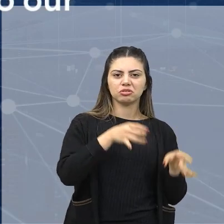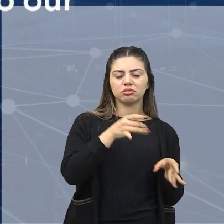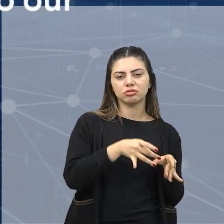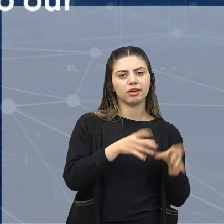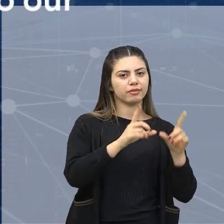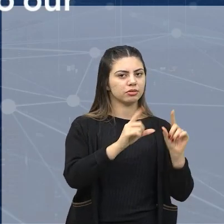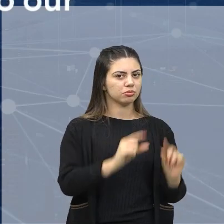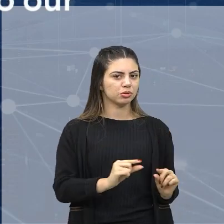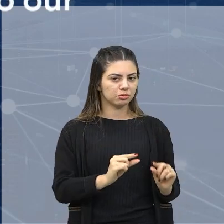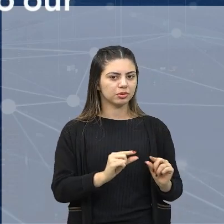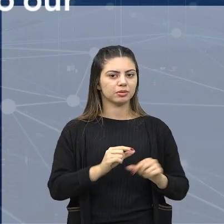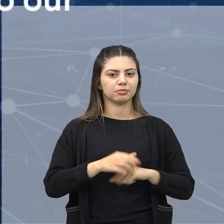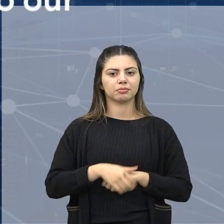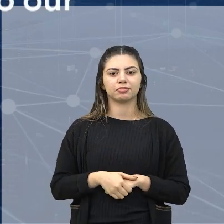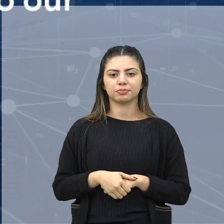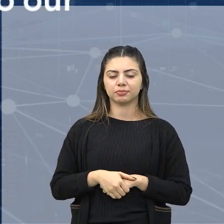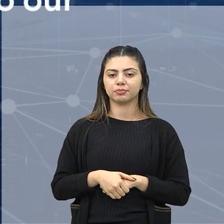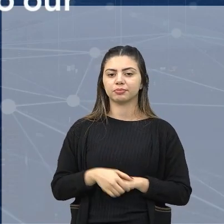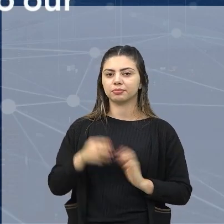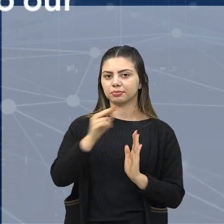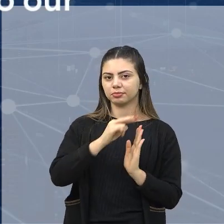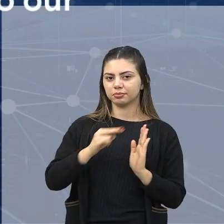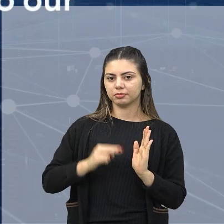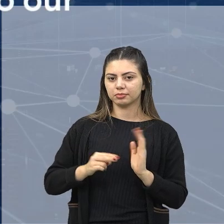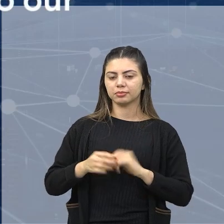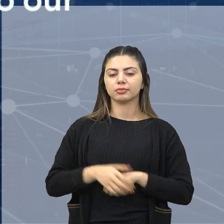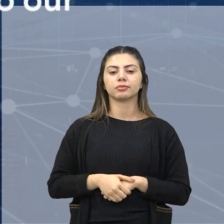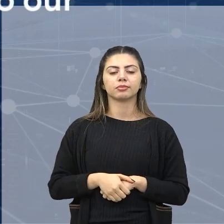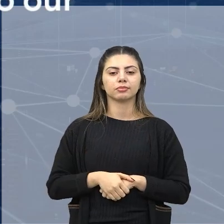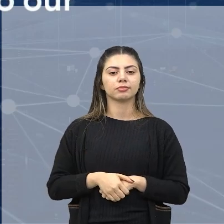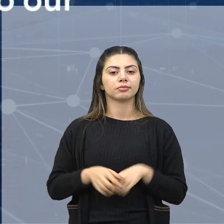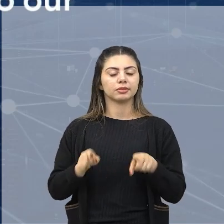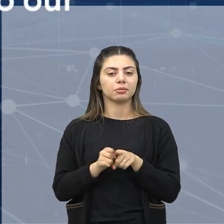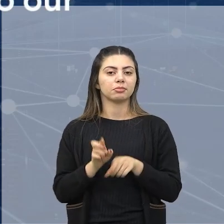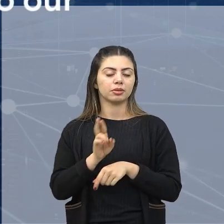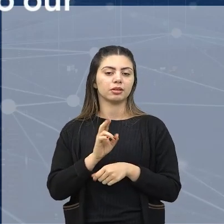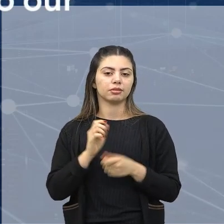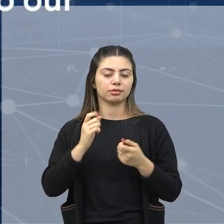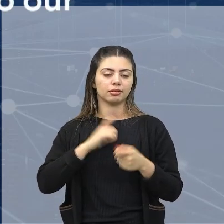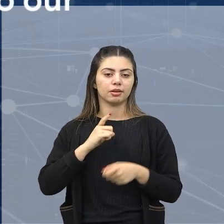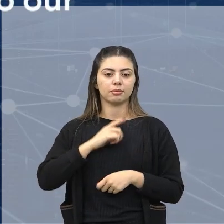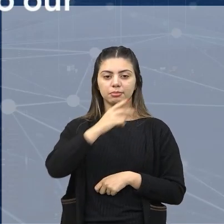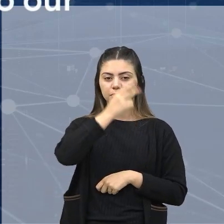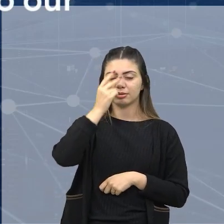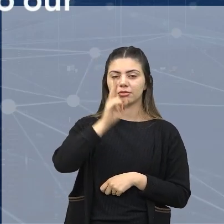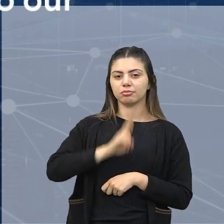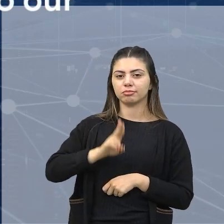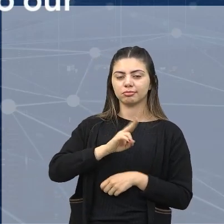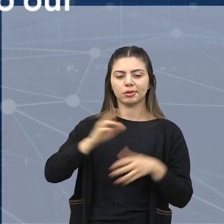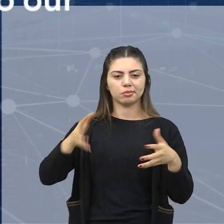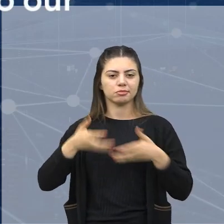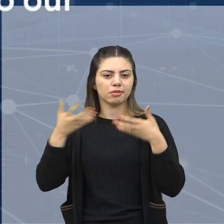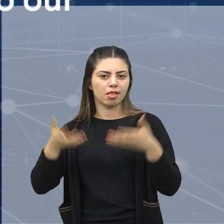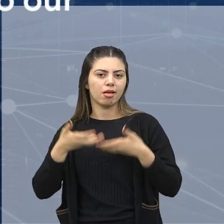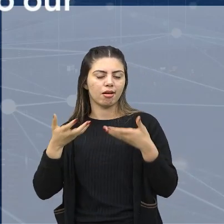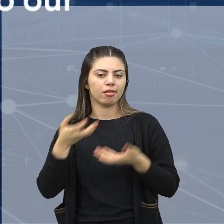só, dietas personalizadas vão nos manter